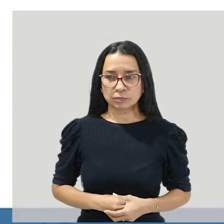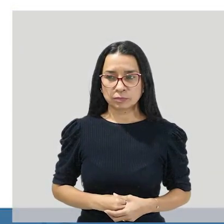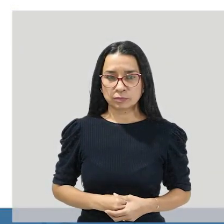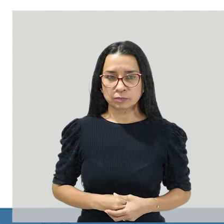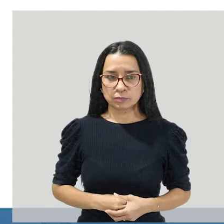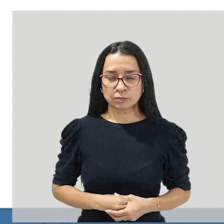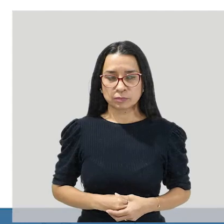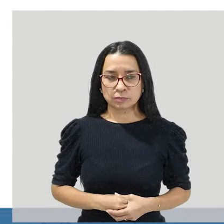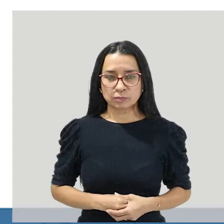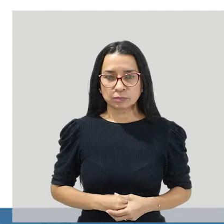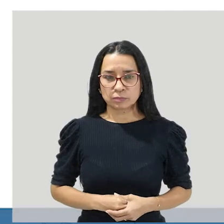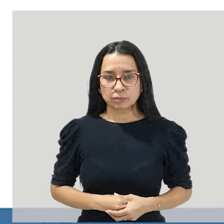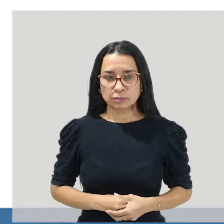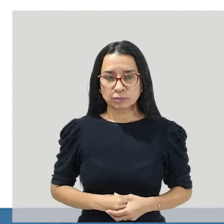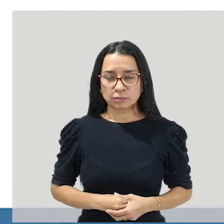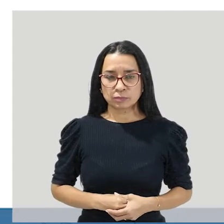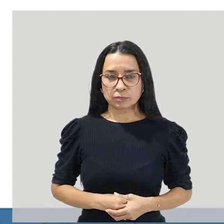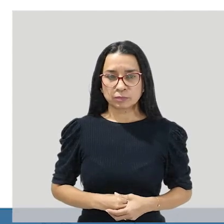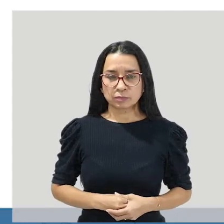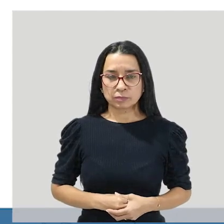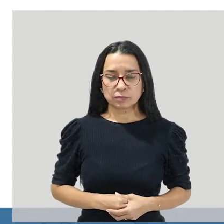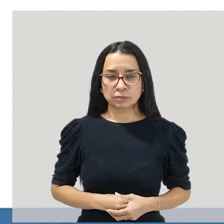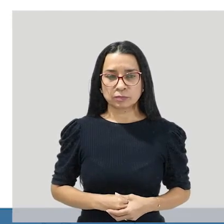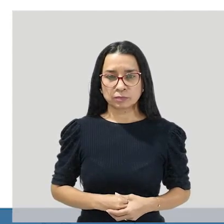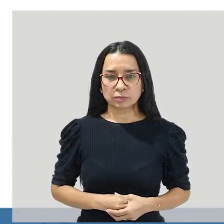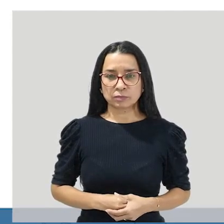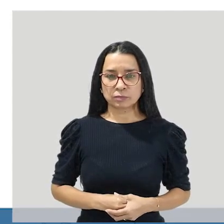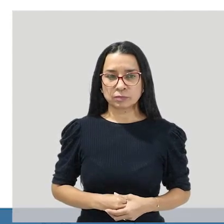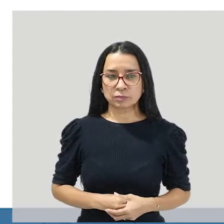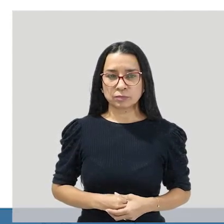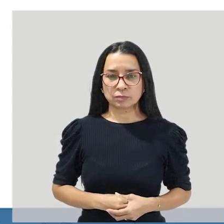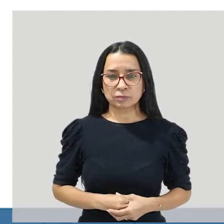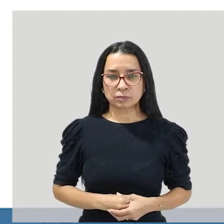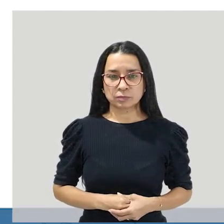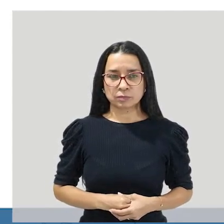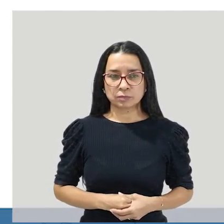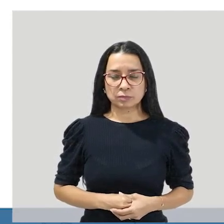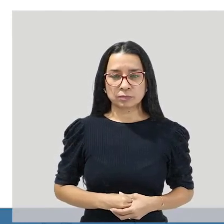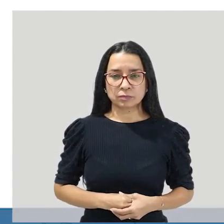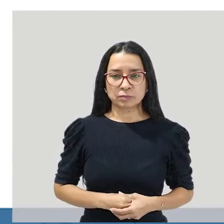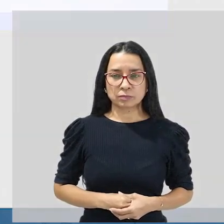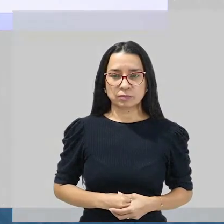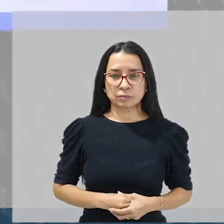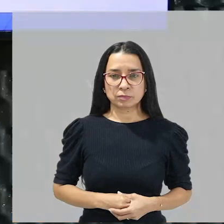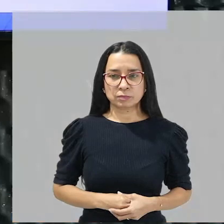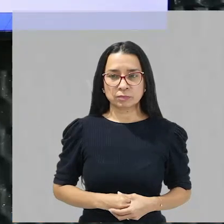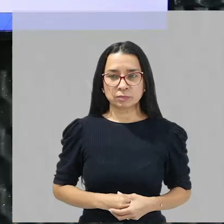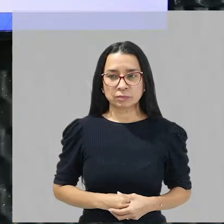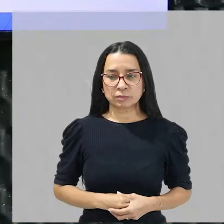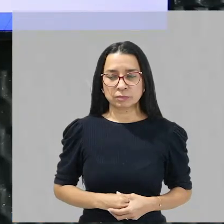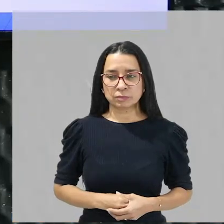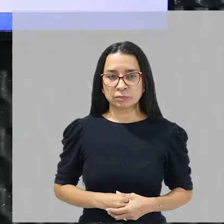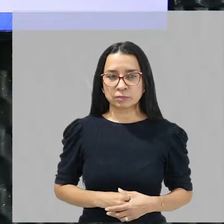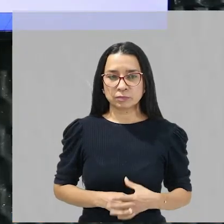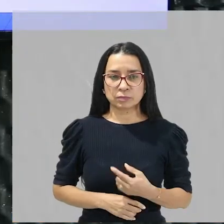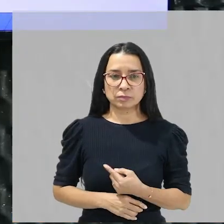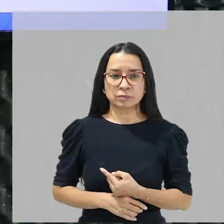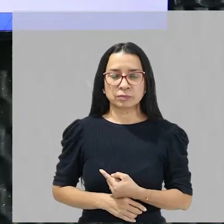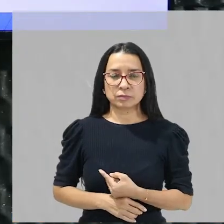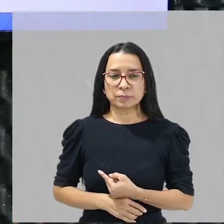log de F, é possível estimar valores para A e B. No caso hipotético em que a lei é